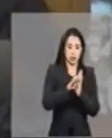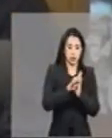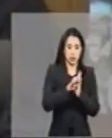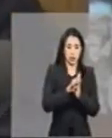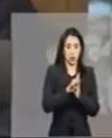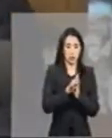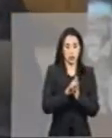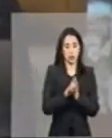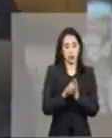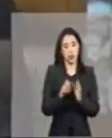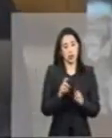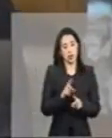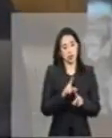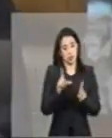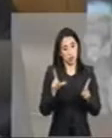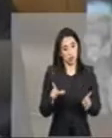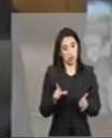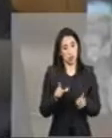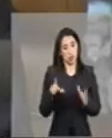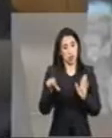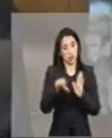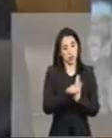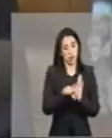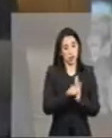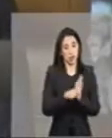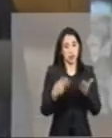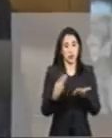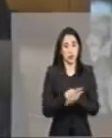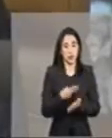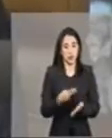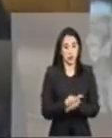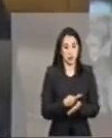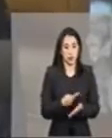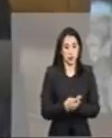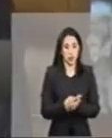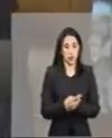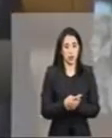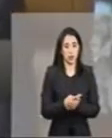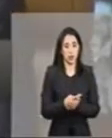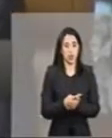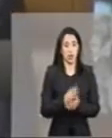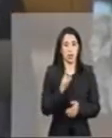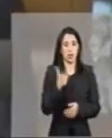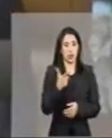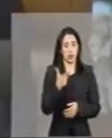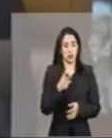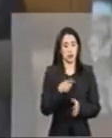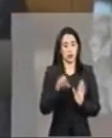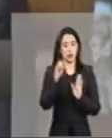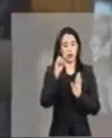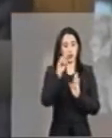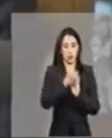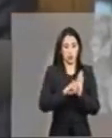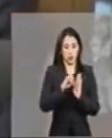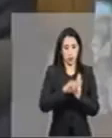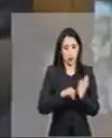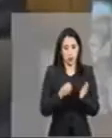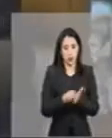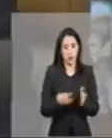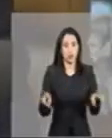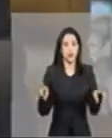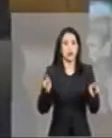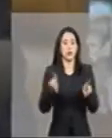a eles atribuídos tenham sido cometidos in officio, não é? E também